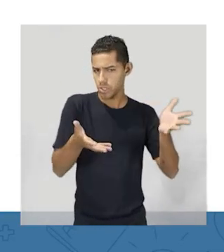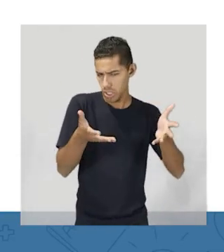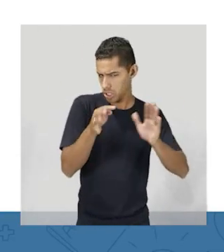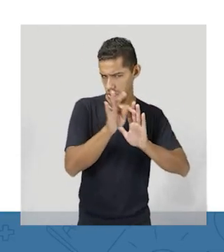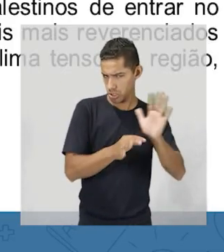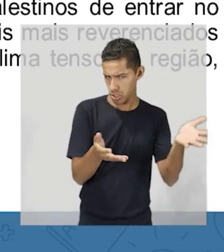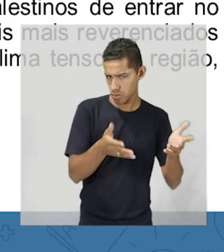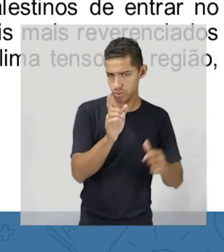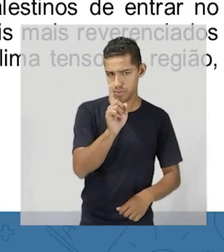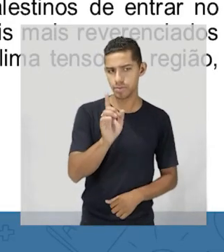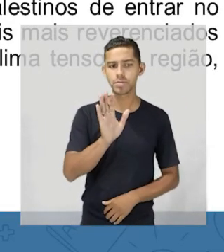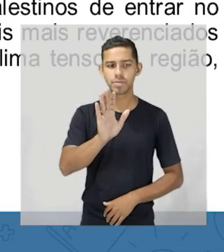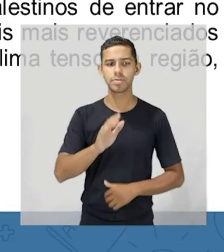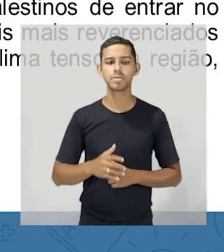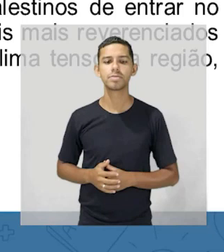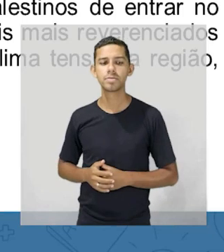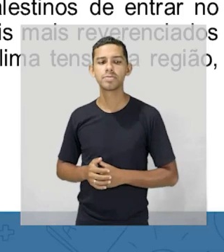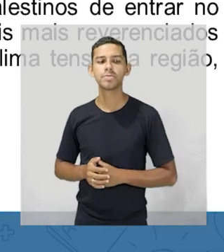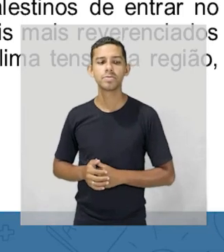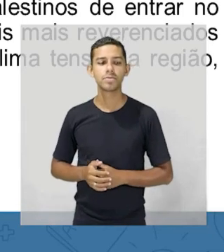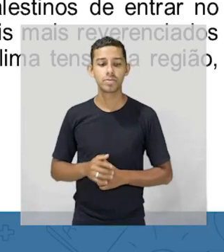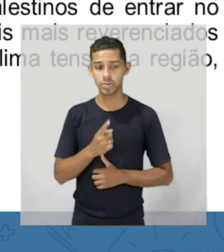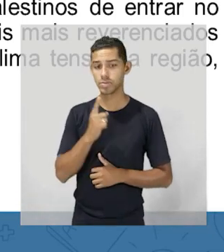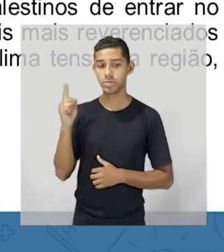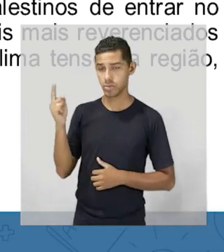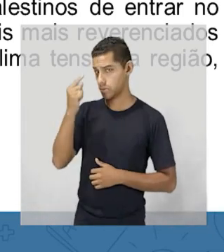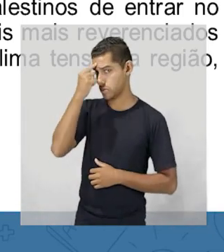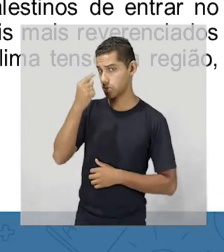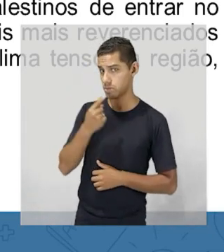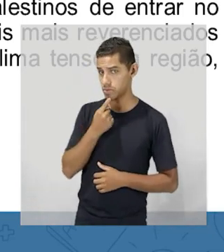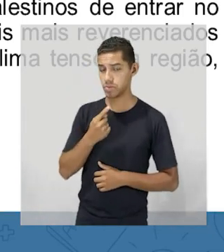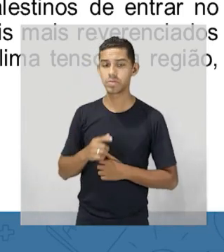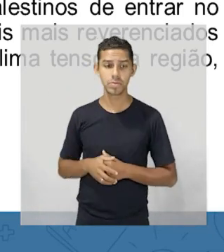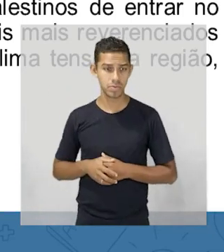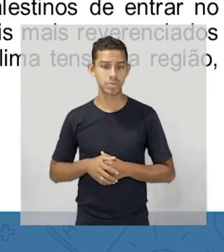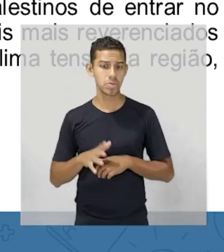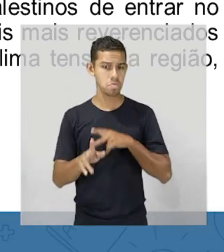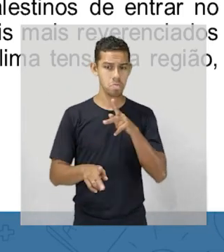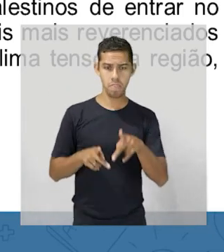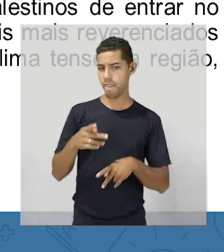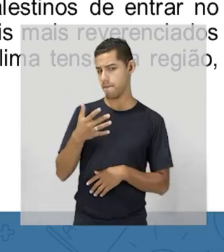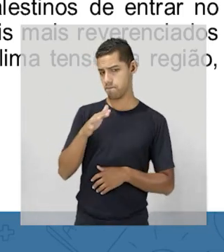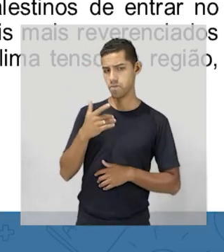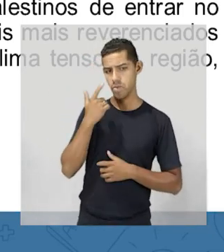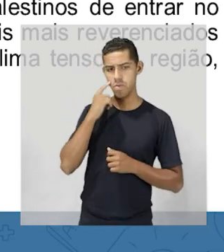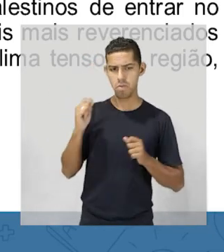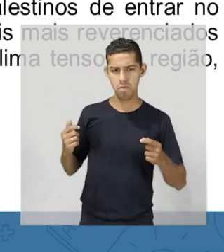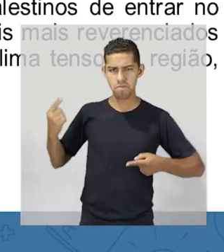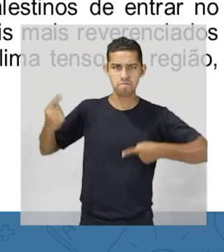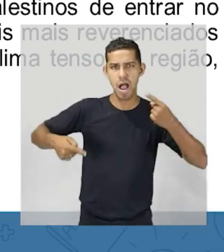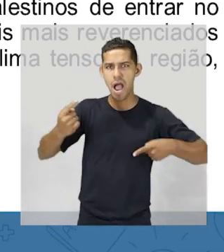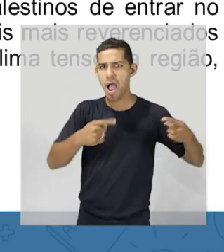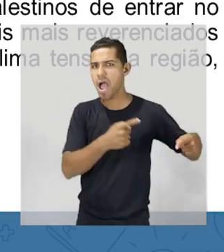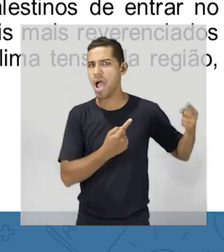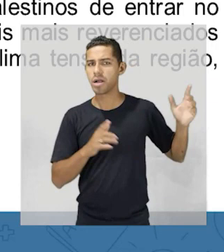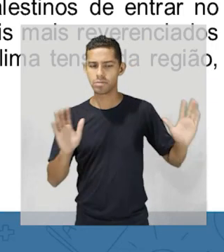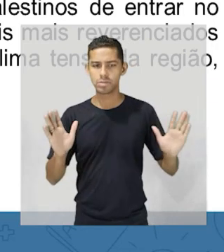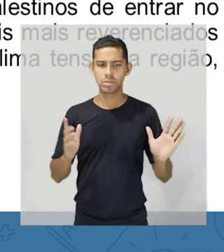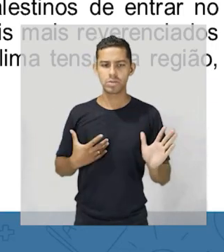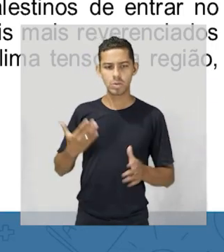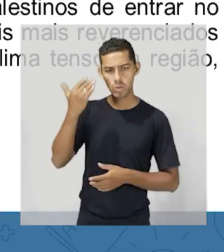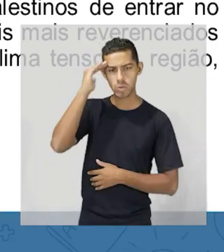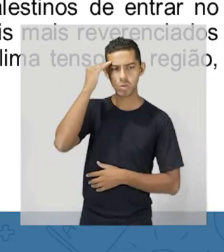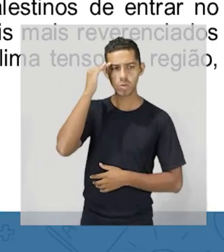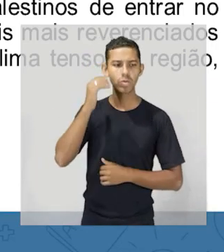agora, tá? Vamos lá. Eu tenho uma imagem, população ali se manifestando. Vamos entender aí o que o comando te